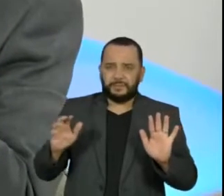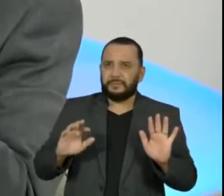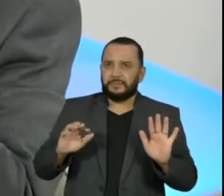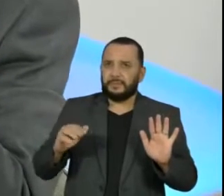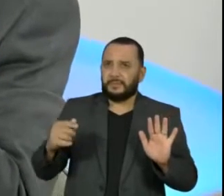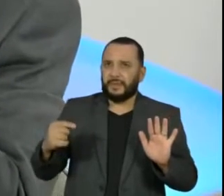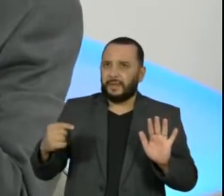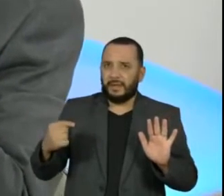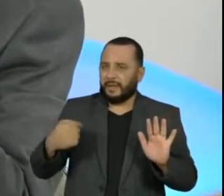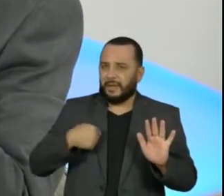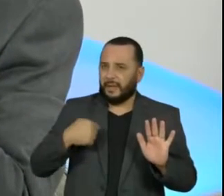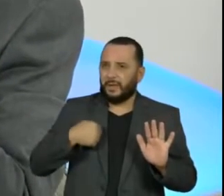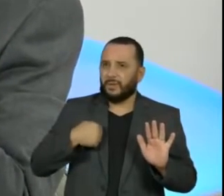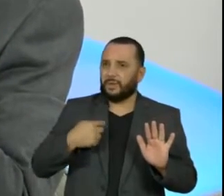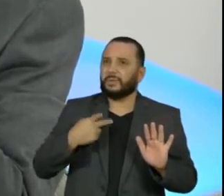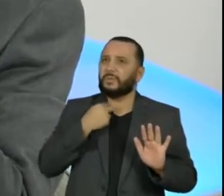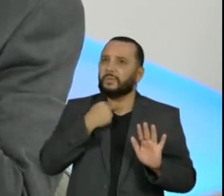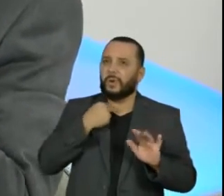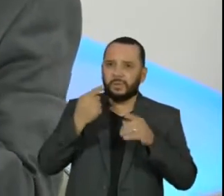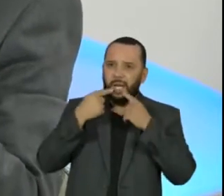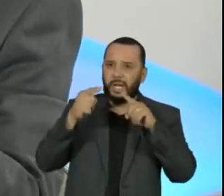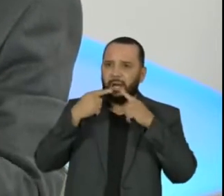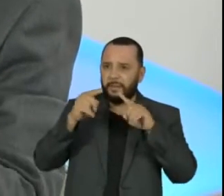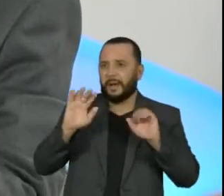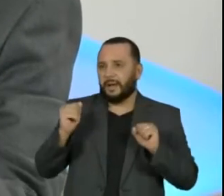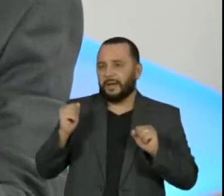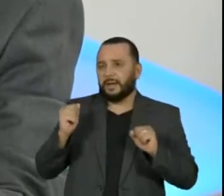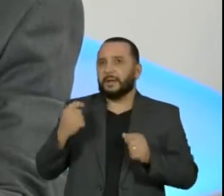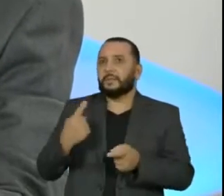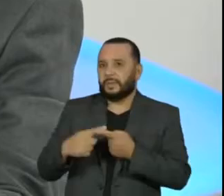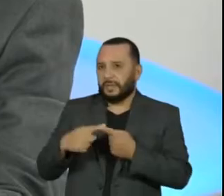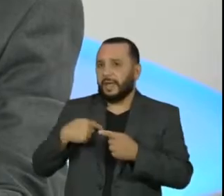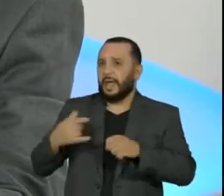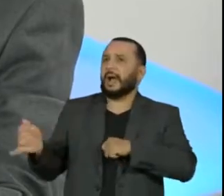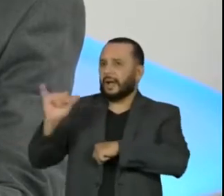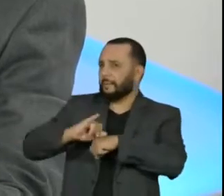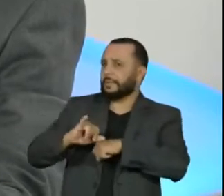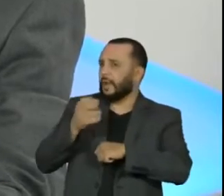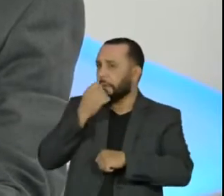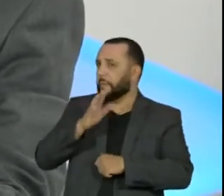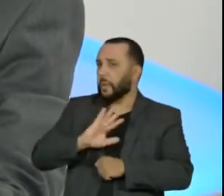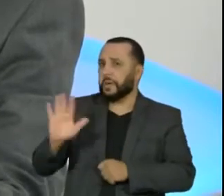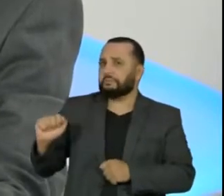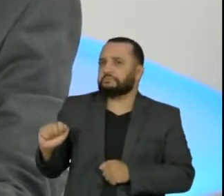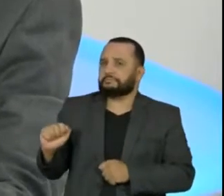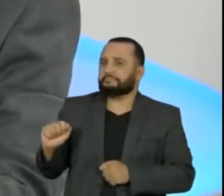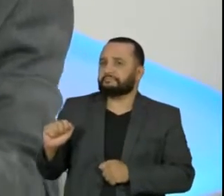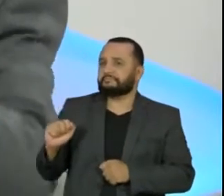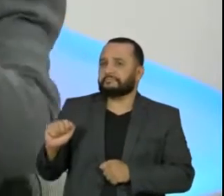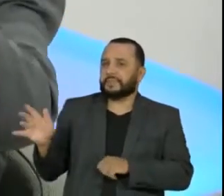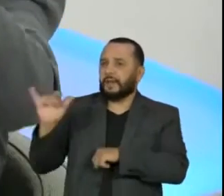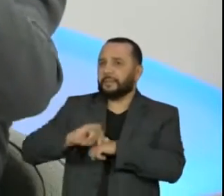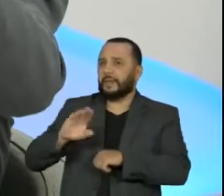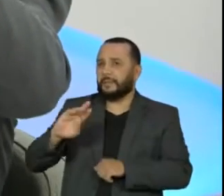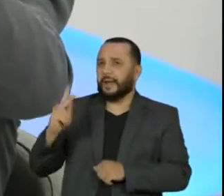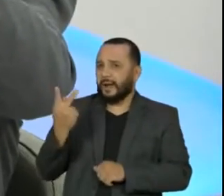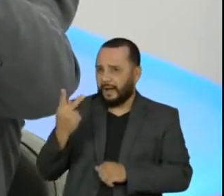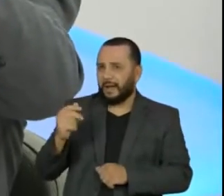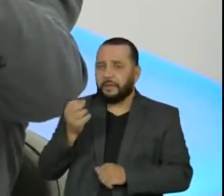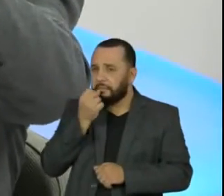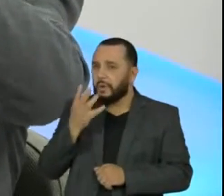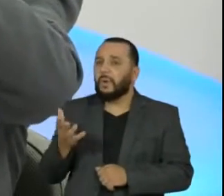eu não tenho o direito de reclamar sobre isso. Porque a capital é a nave-mãe do estado, tá certo? Aonde